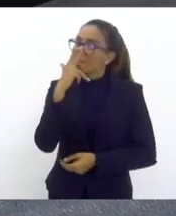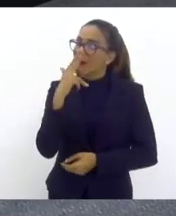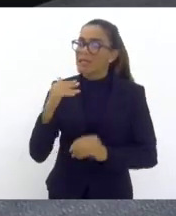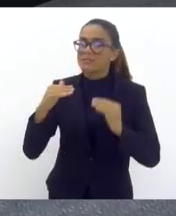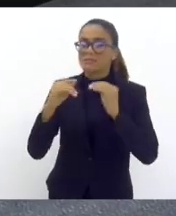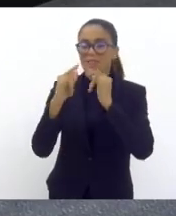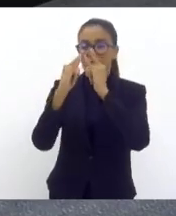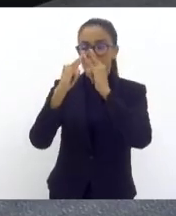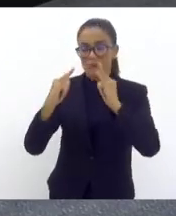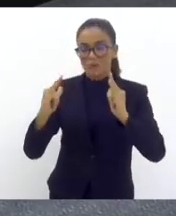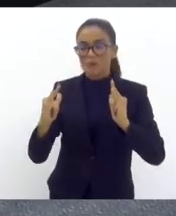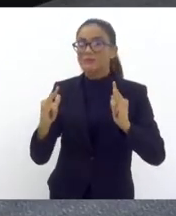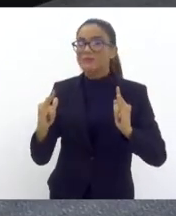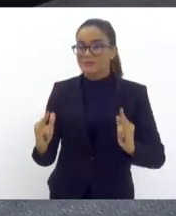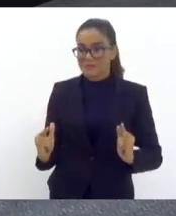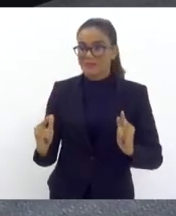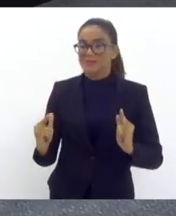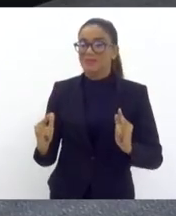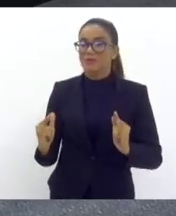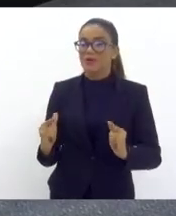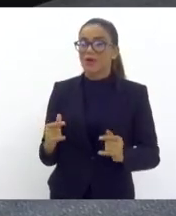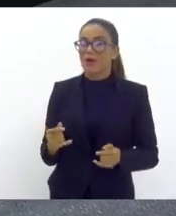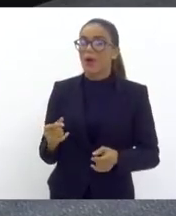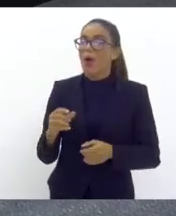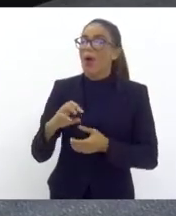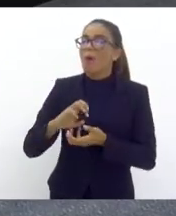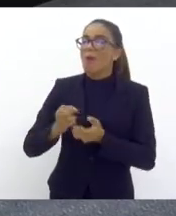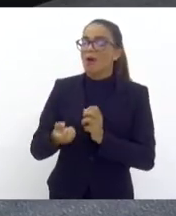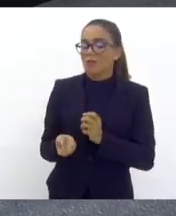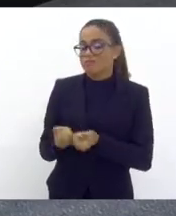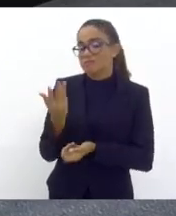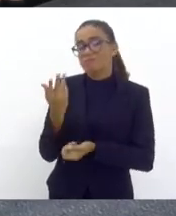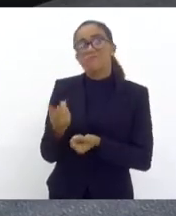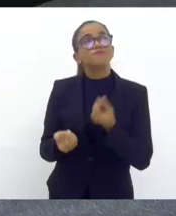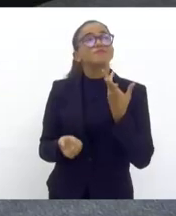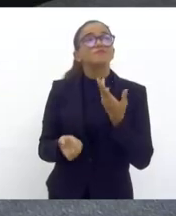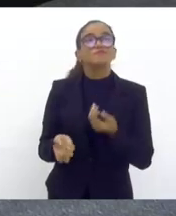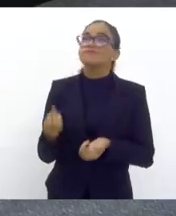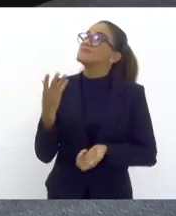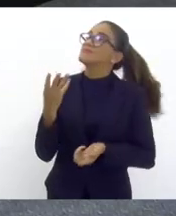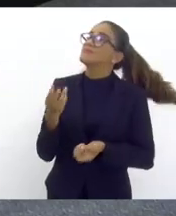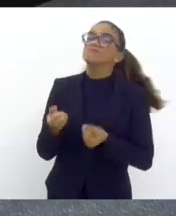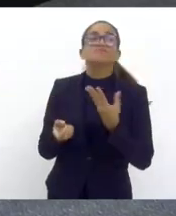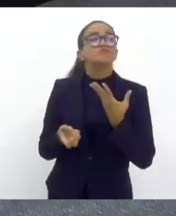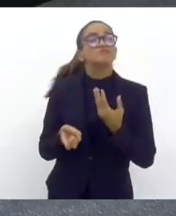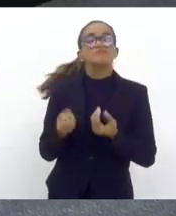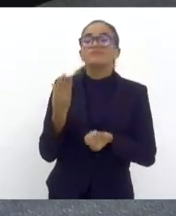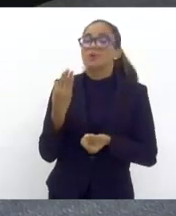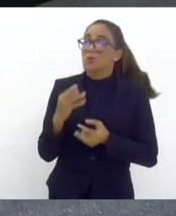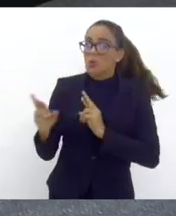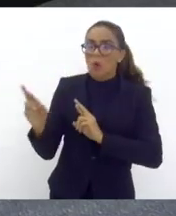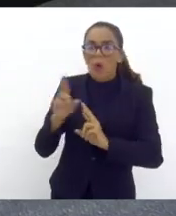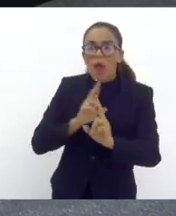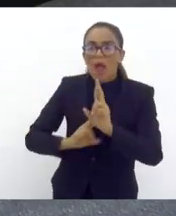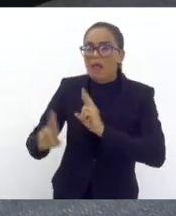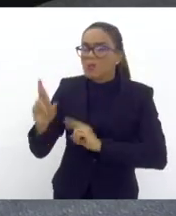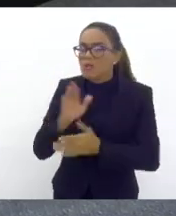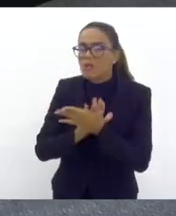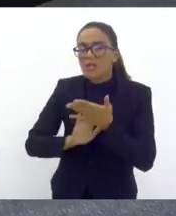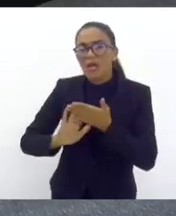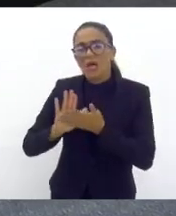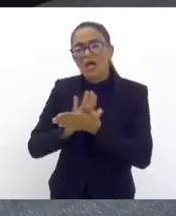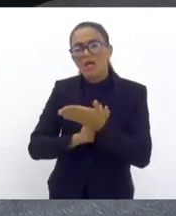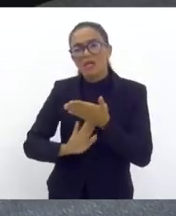circo porque os caras jogava jogando bolinha o tempo todo não respondia nada todas as perguntas foram feitas difícil